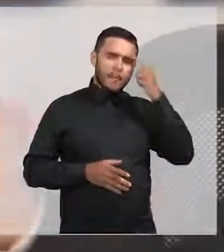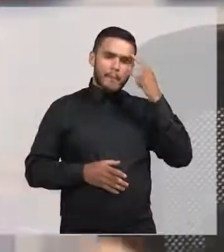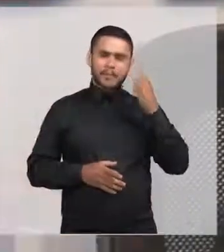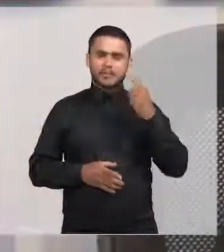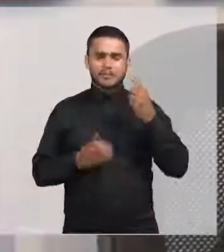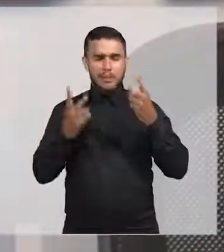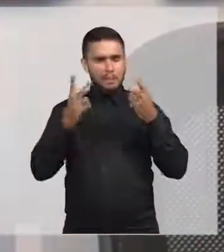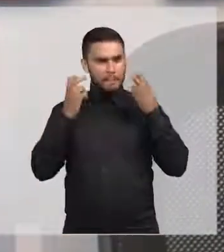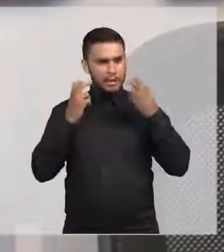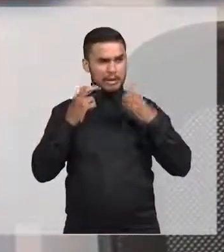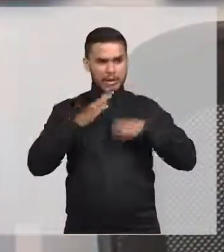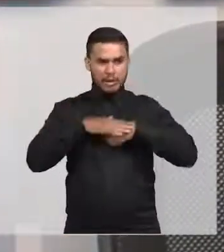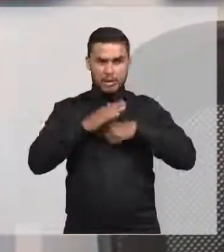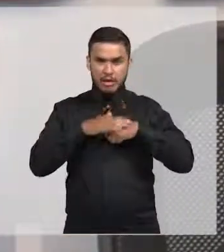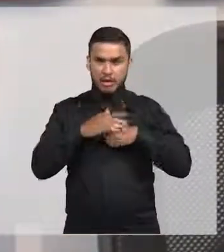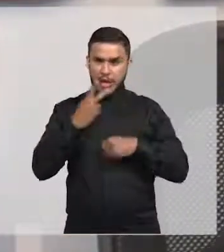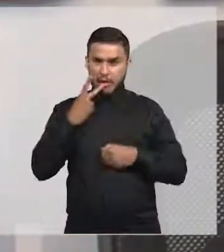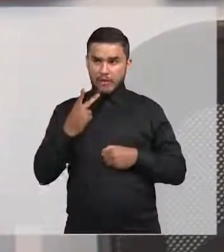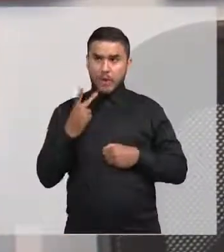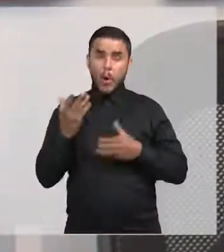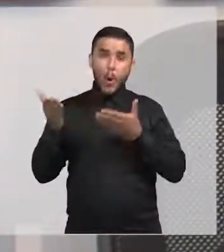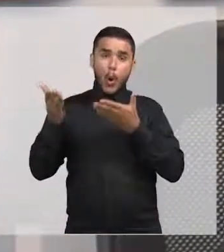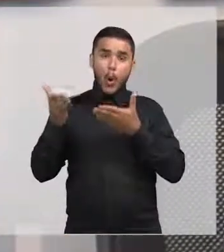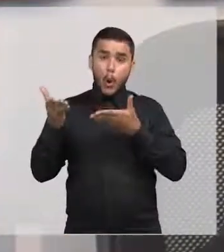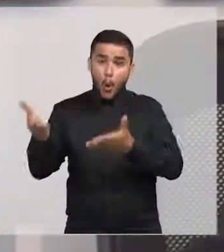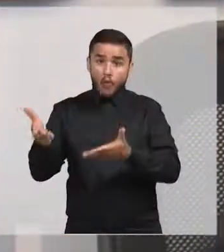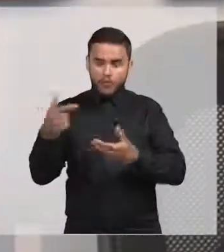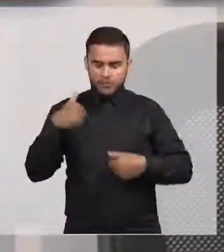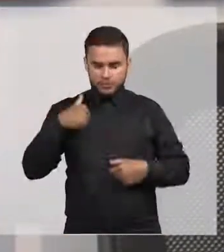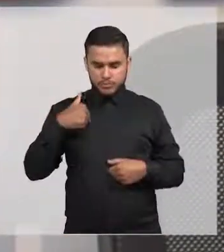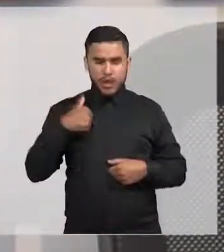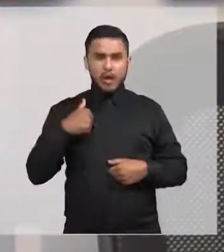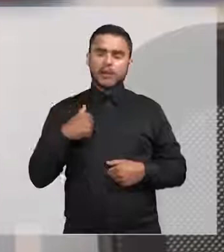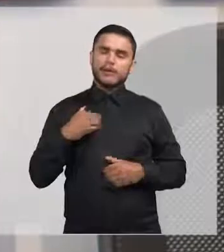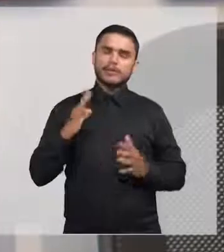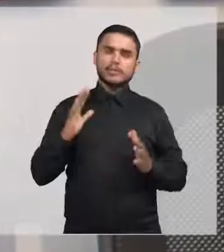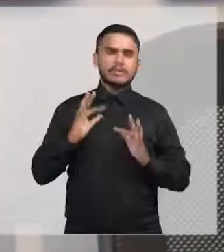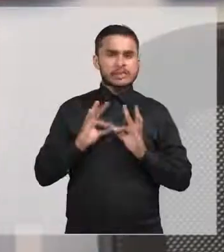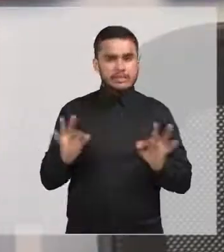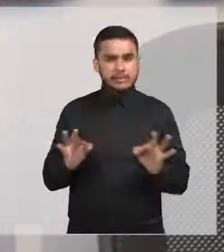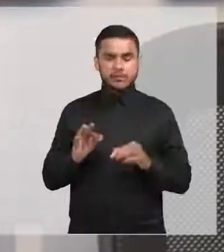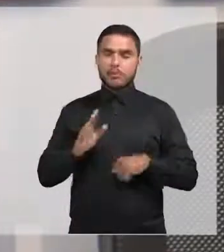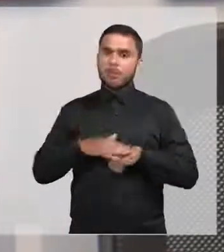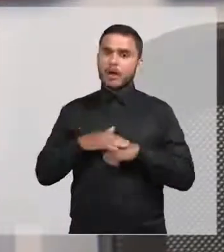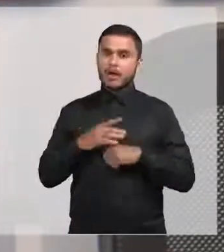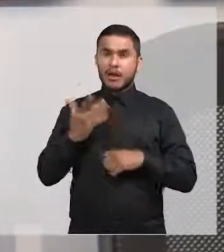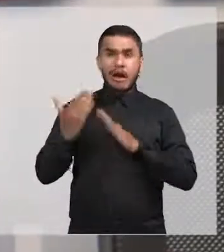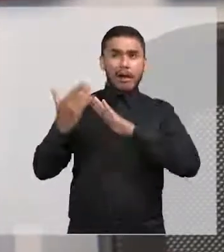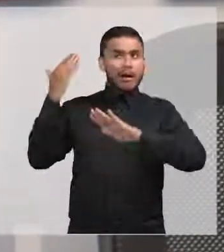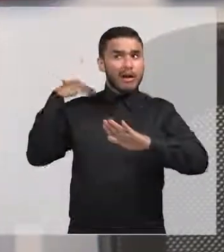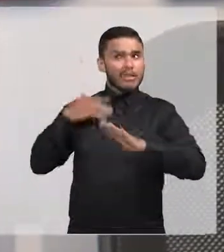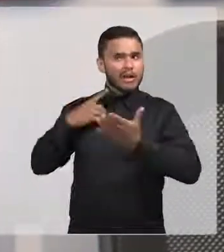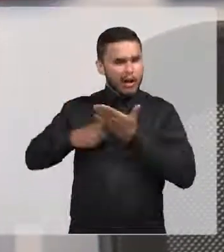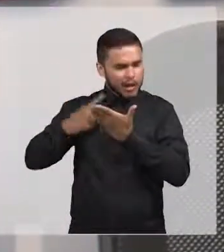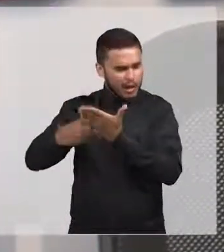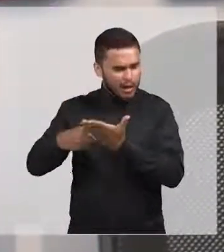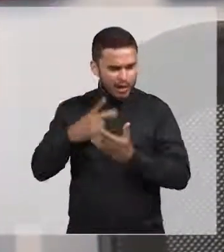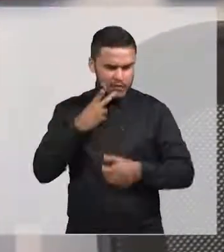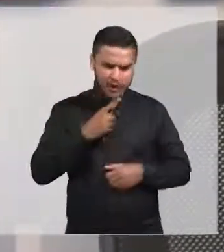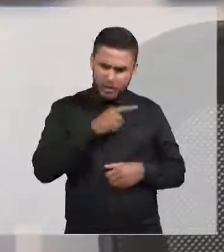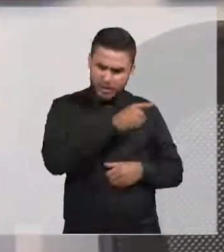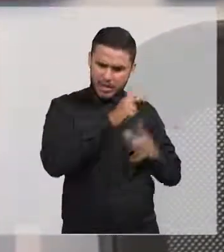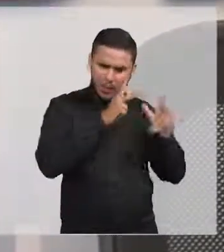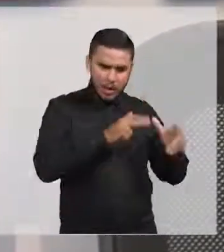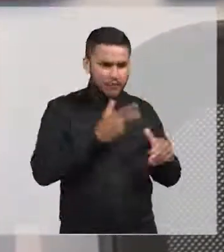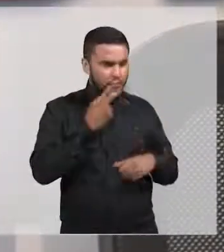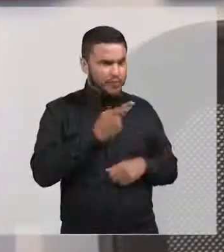tem um detalhe, ele já está na equipe de transição de Jair Messias Bolsonaro. Ele já vai participar. Já vai participar.